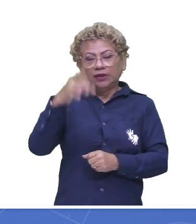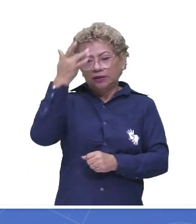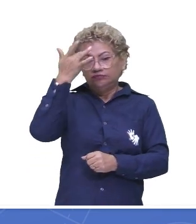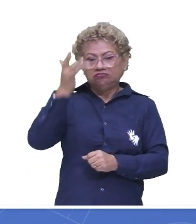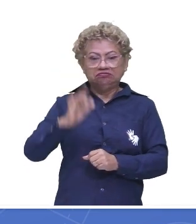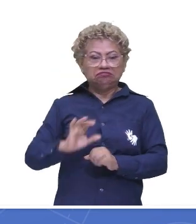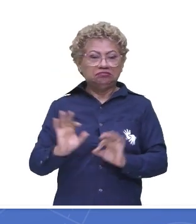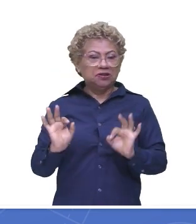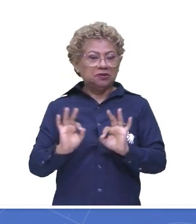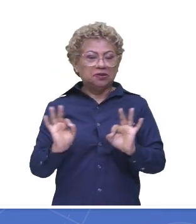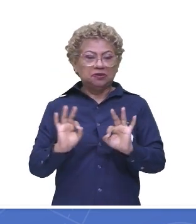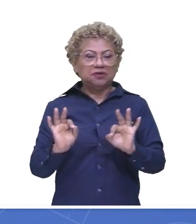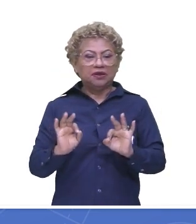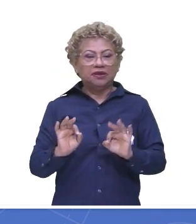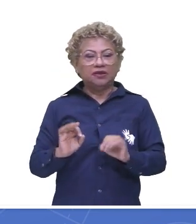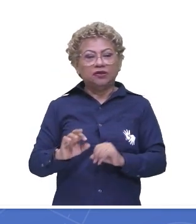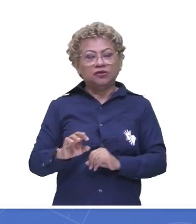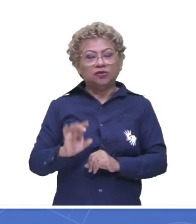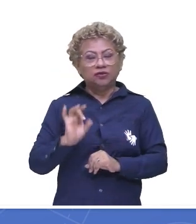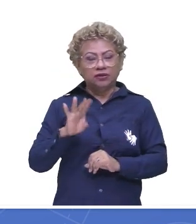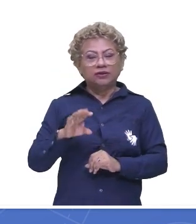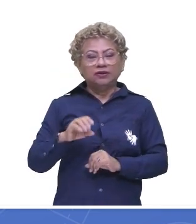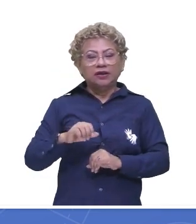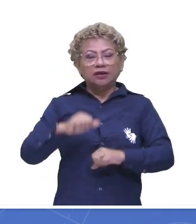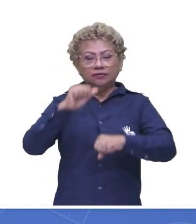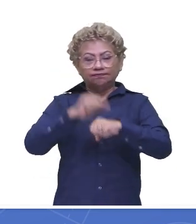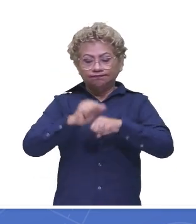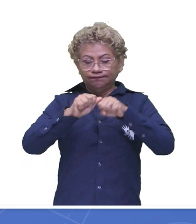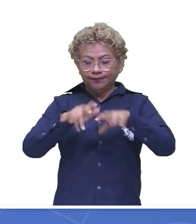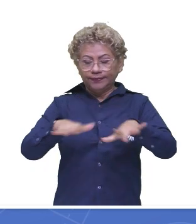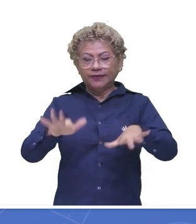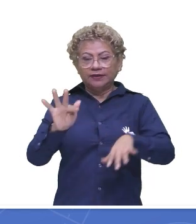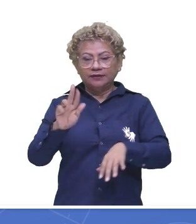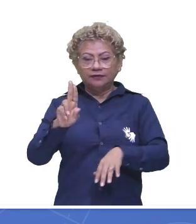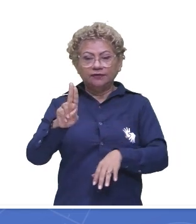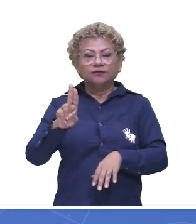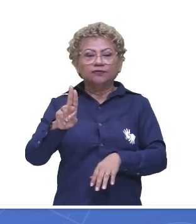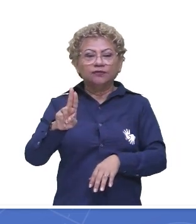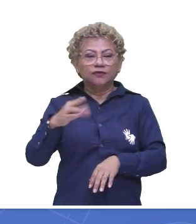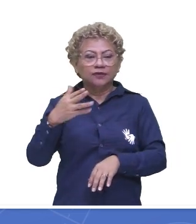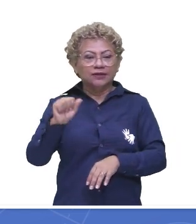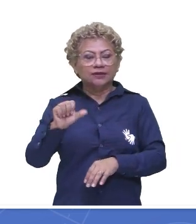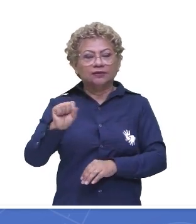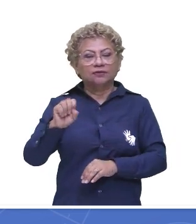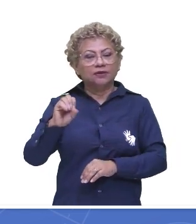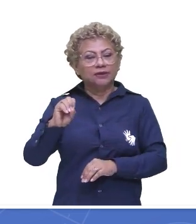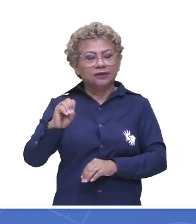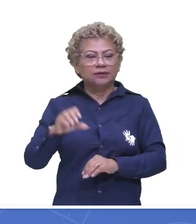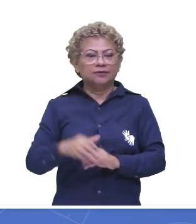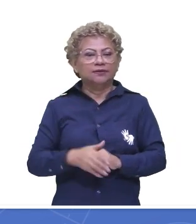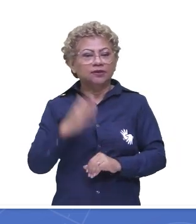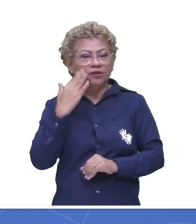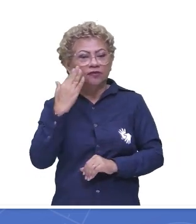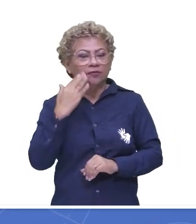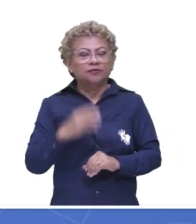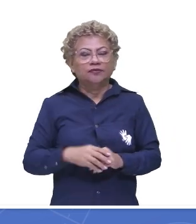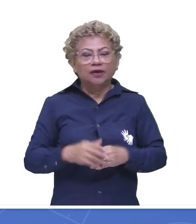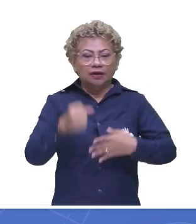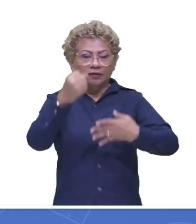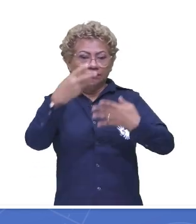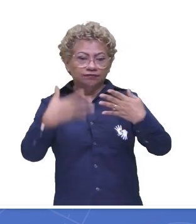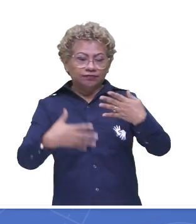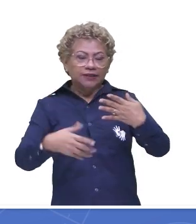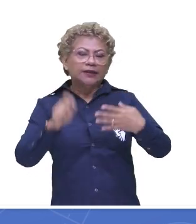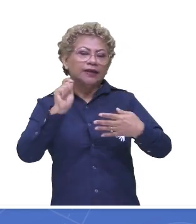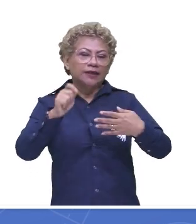fusão é 80 calorias por grama. Vamos ver o nosso gabarito. Olha só, Q é igual a M vezes L, não é? Só que agora eu quero saber a